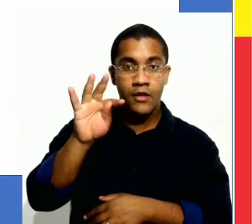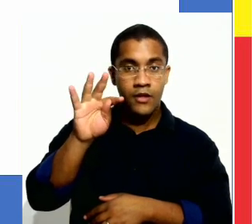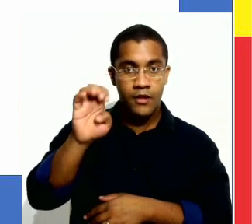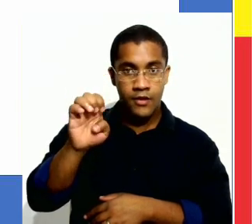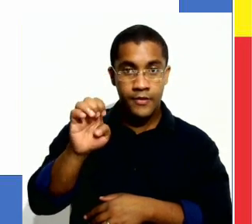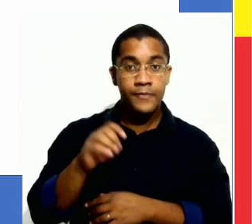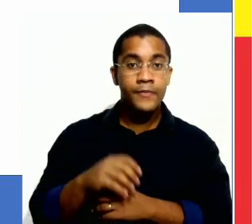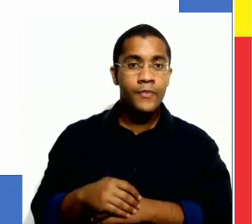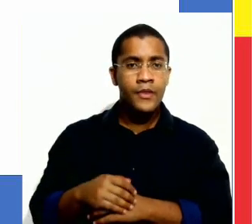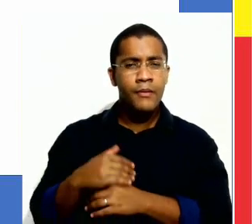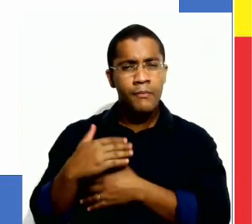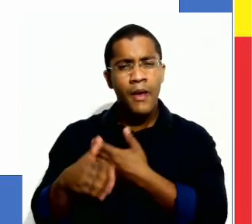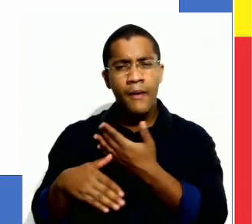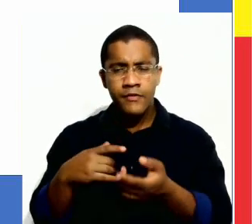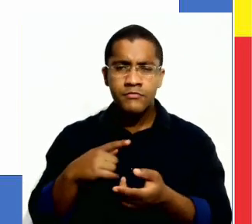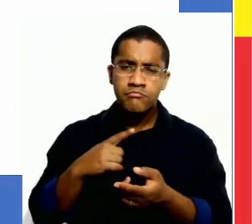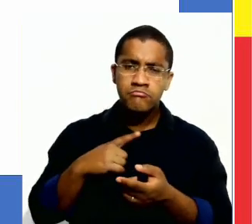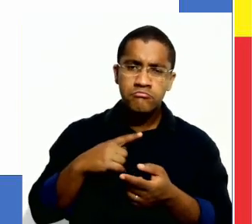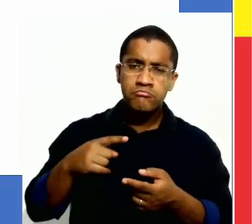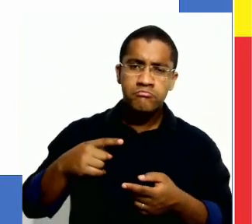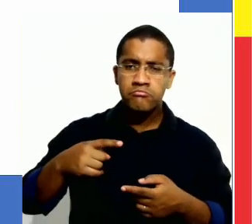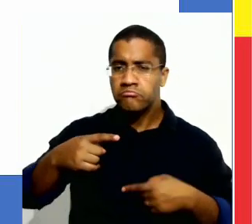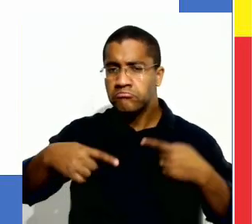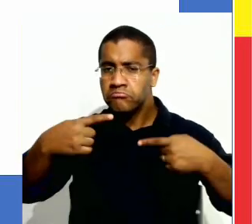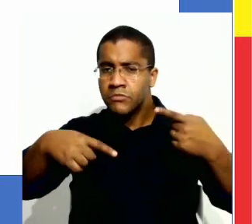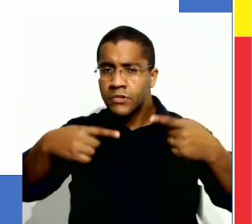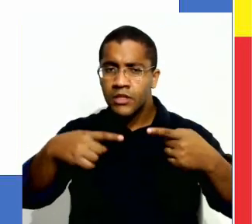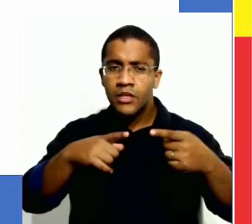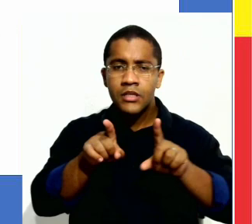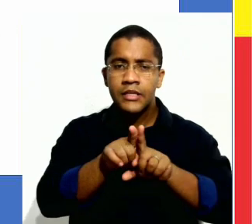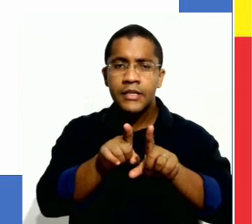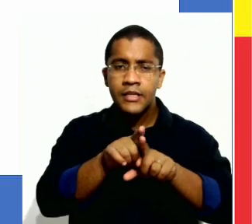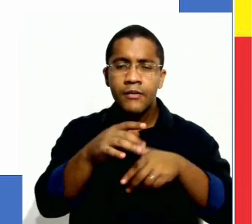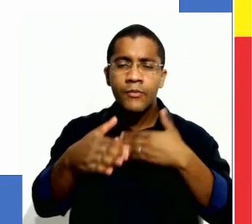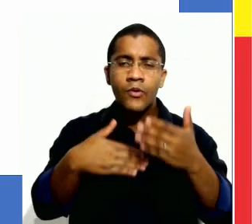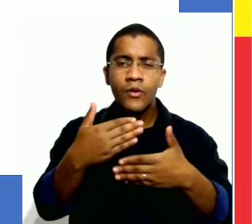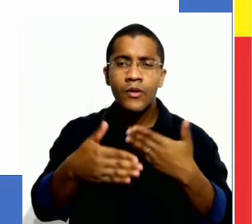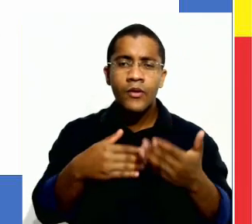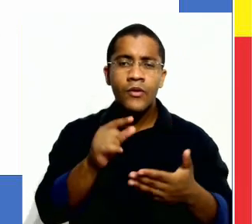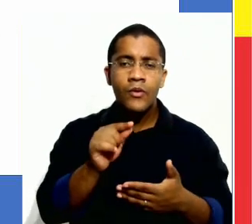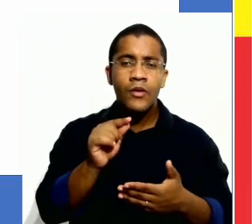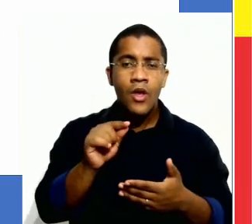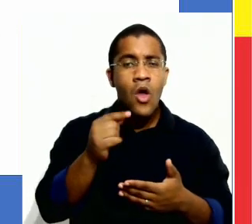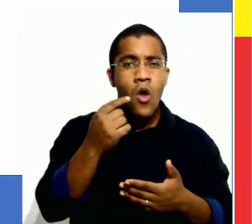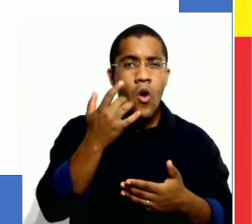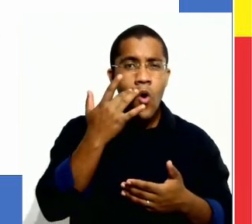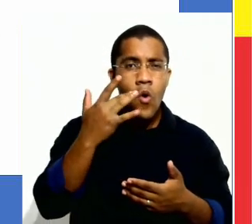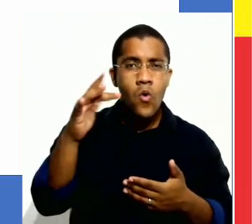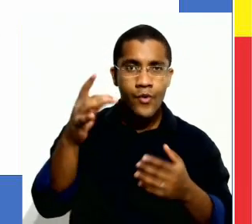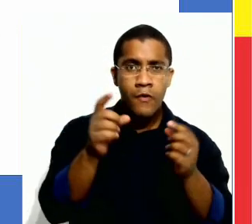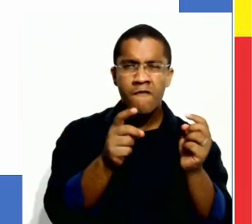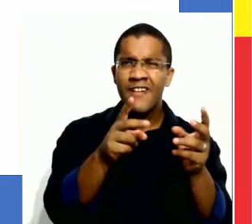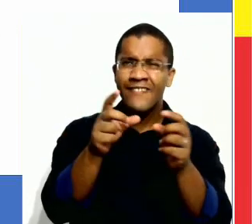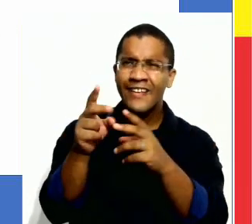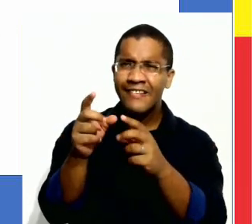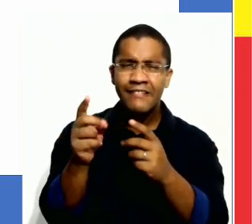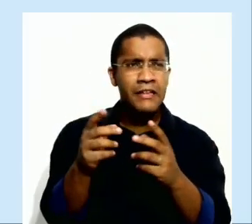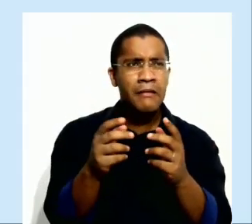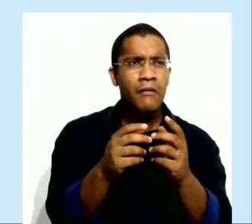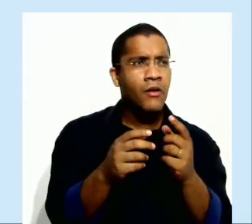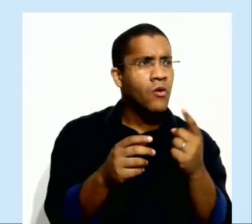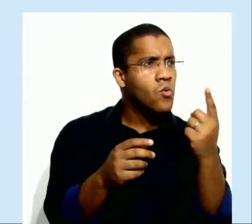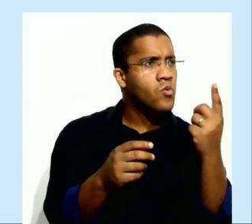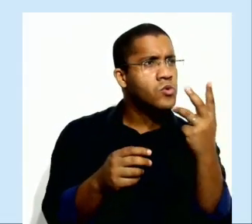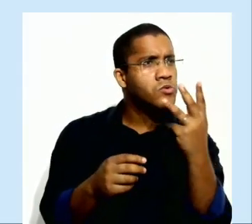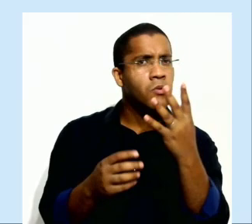de outras potências no comércio do ouro, o reino de Gana começou a declinar. Porque